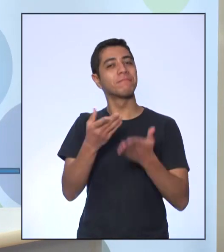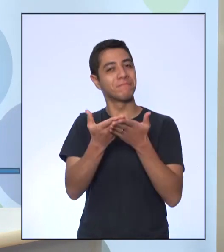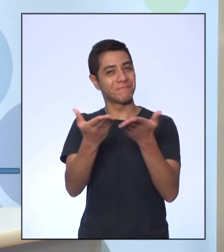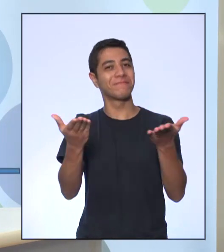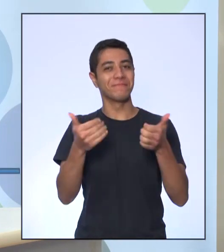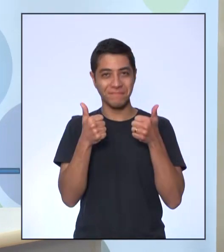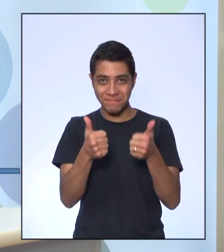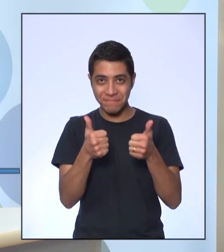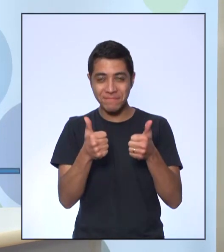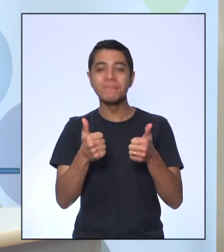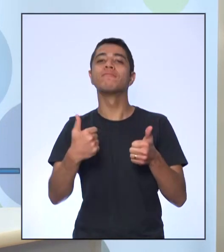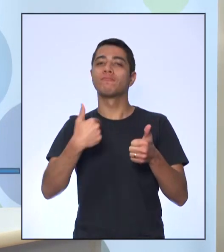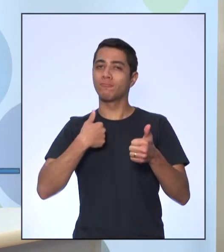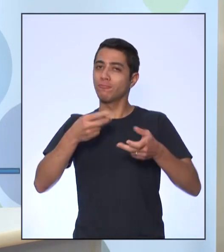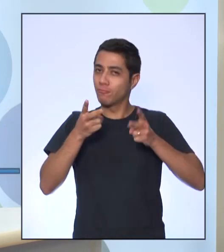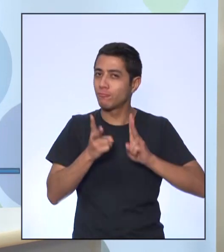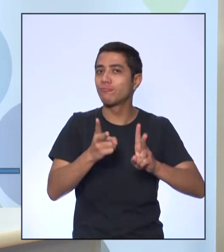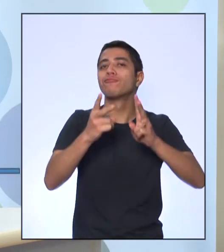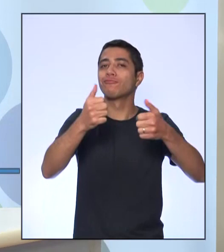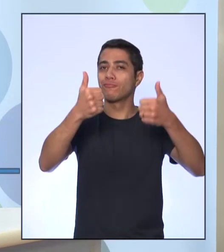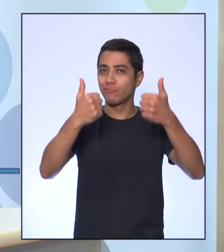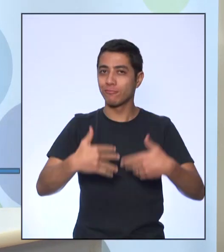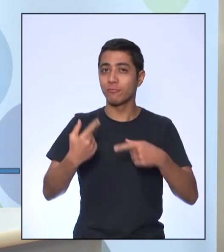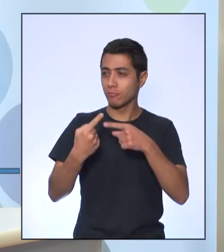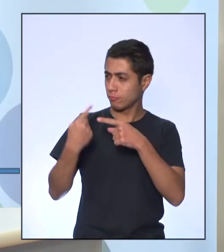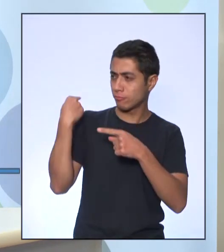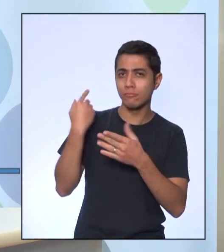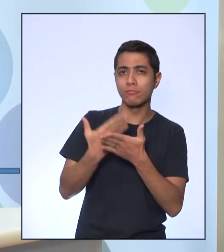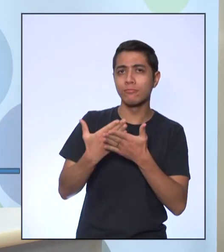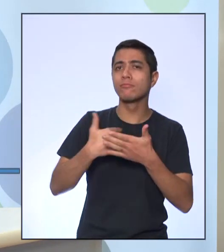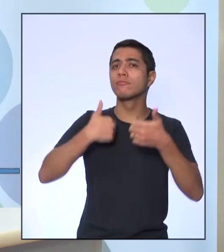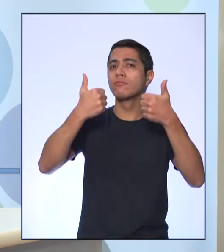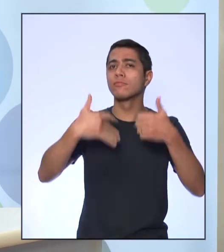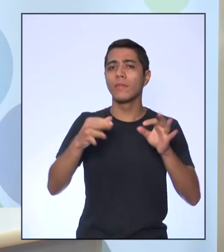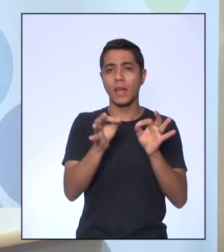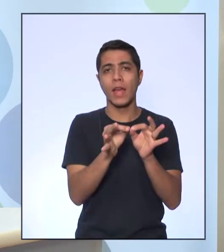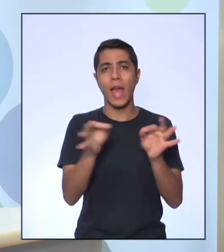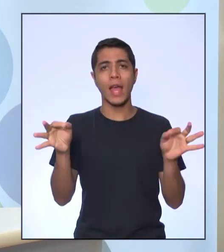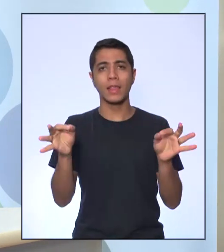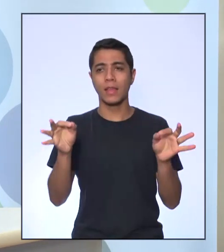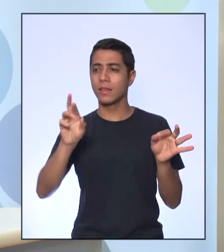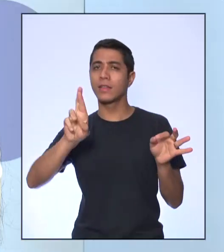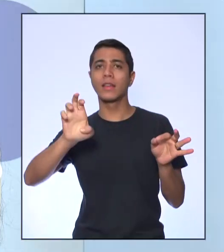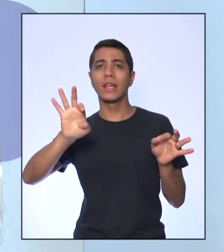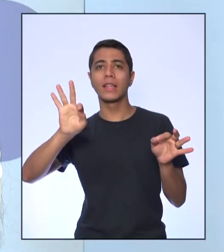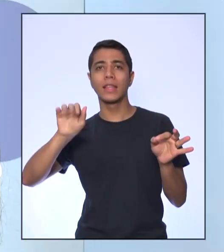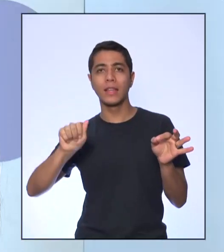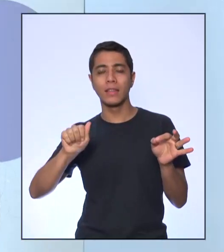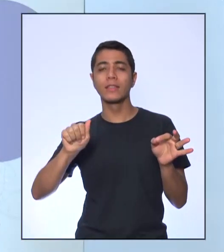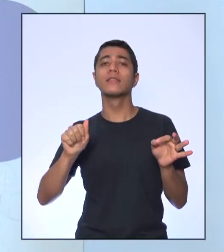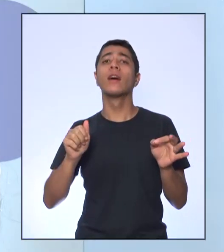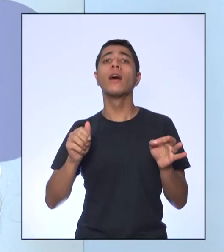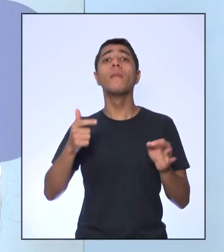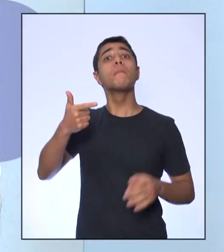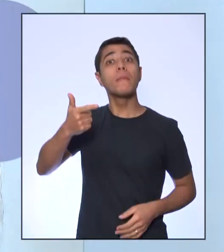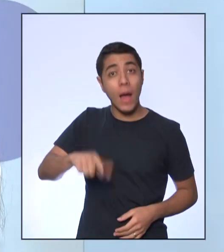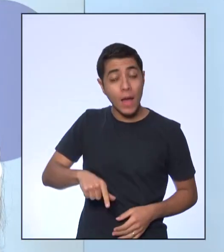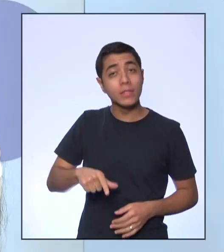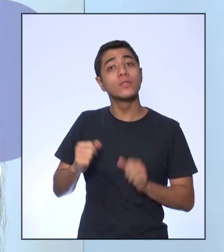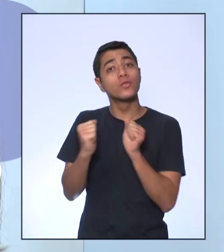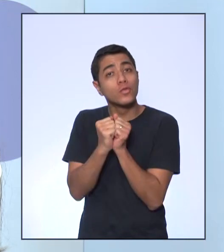continuidade à relação de reta que nós vimos na aula passada. E quem está comigo hoje é a professora Karina. Olá a